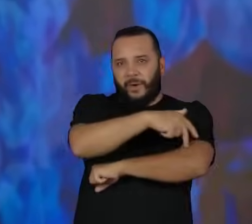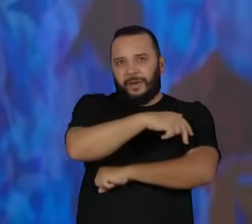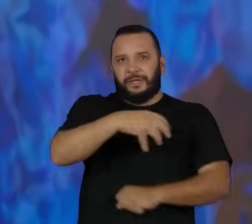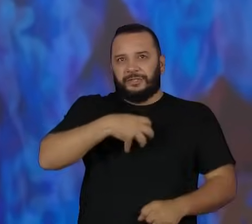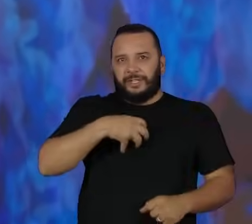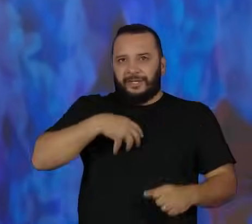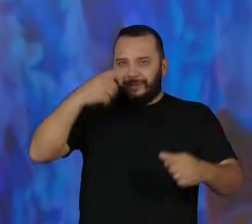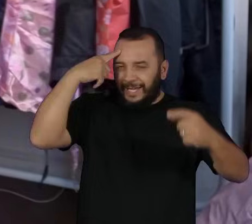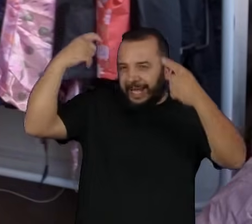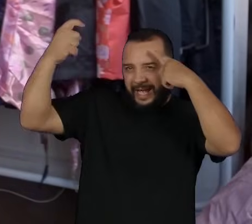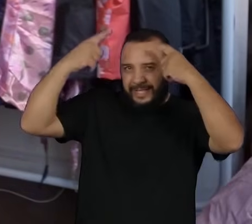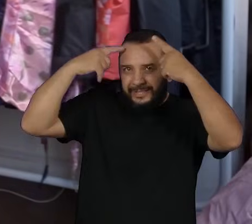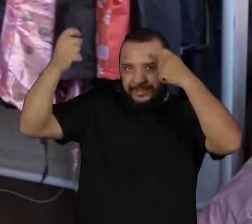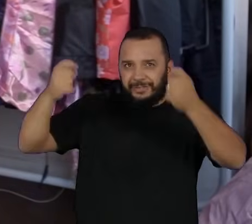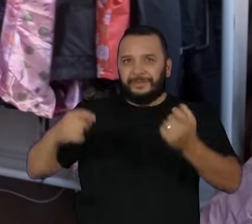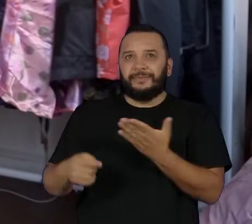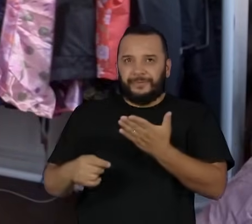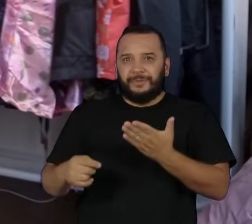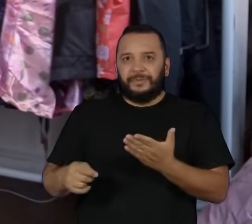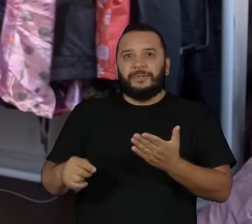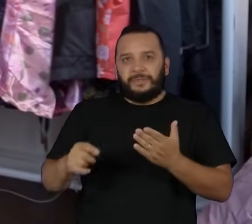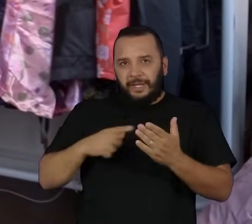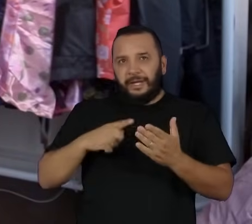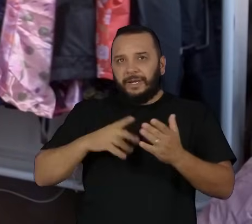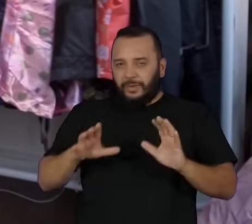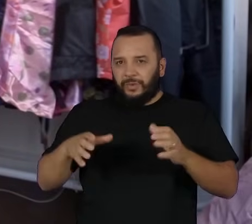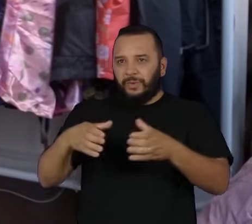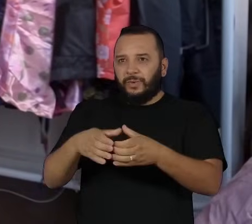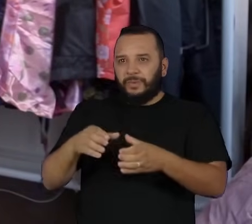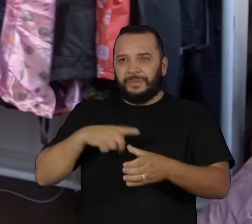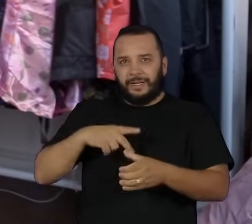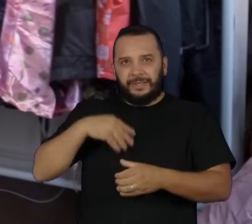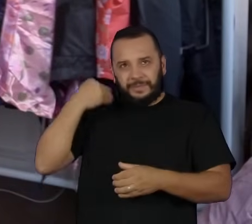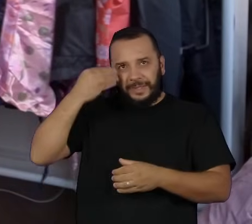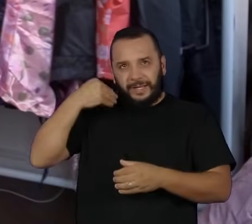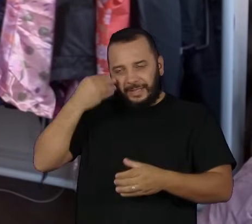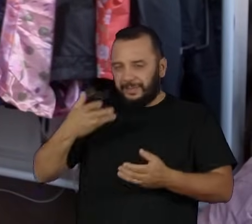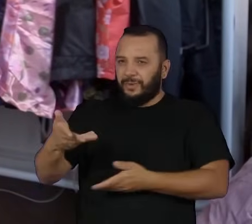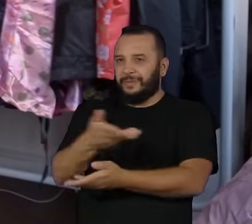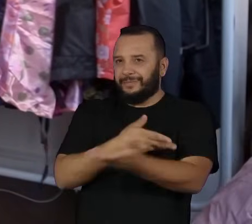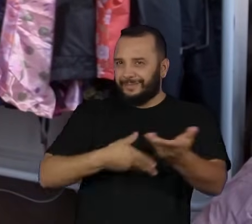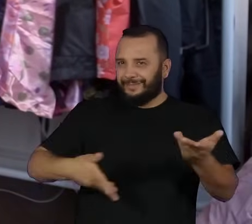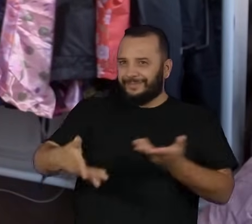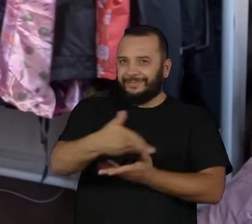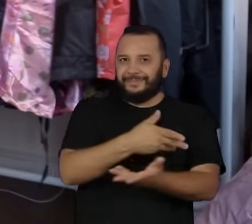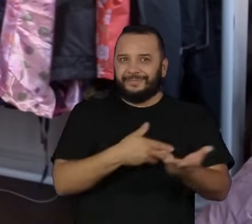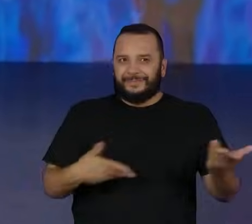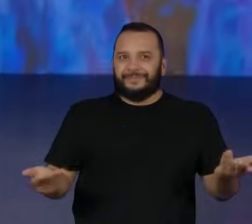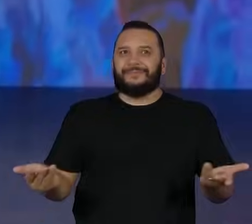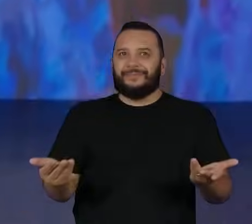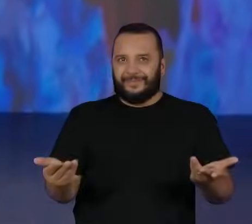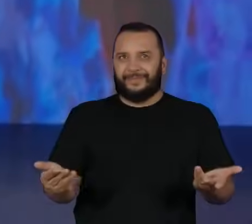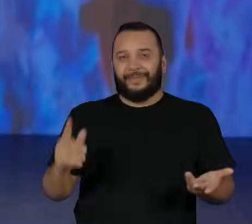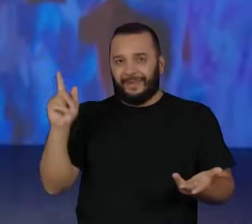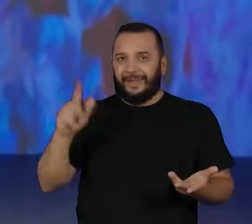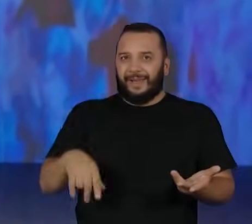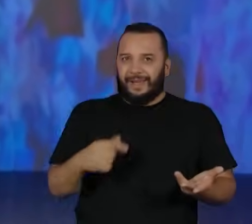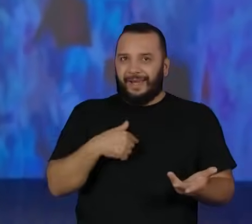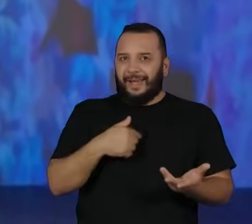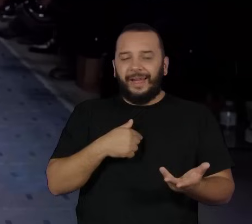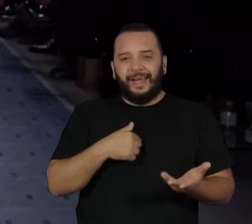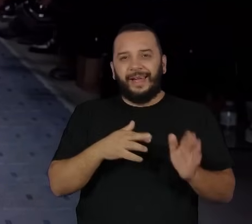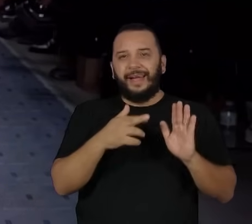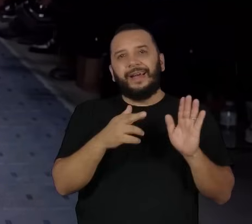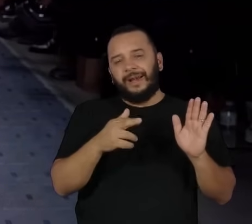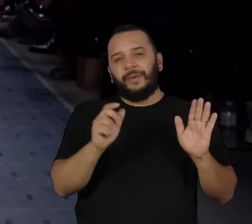pensamento criativo, a partir da coletivização de experiências compartilhadas. E ela atua como uma plataforma